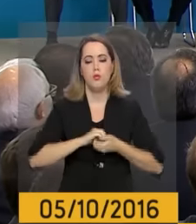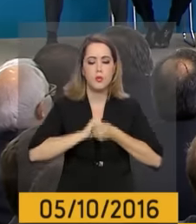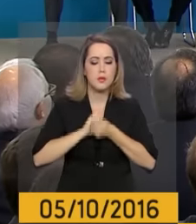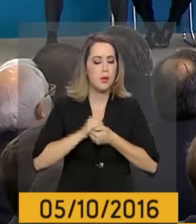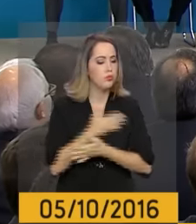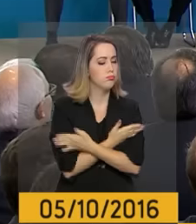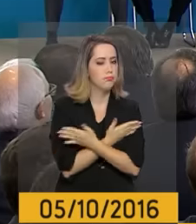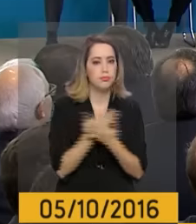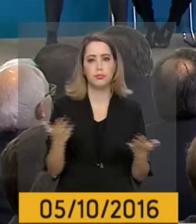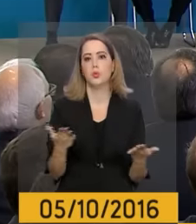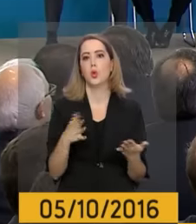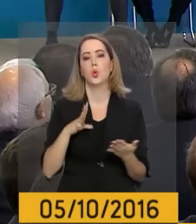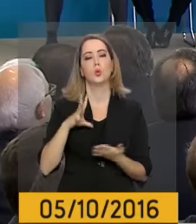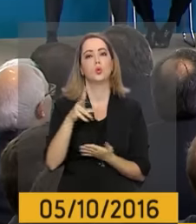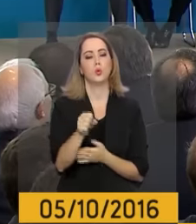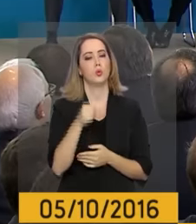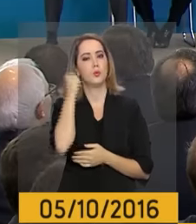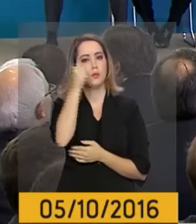os parlamentares.